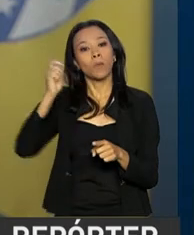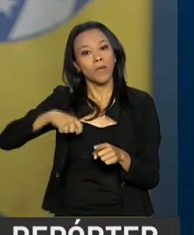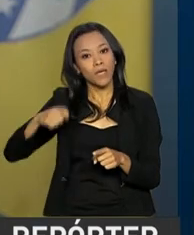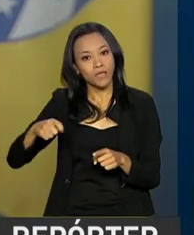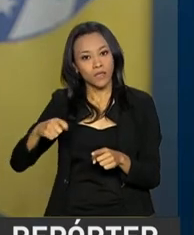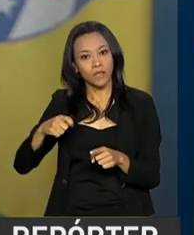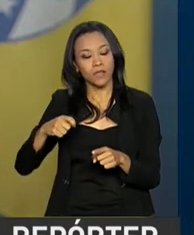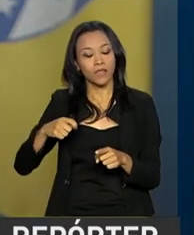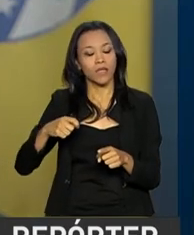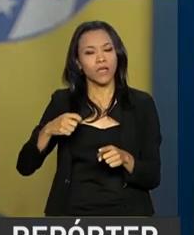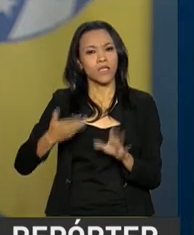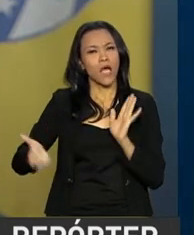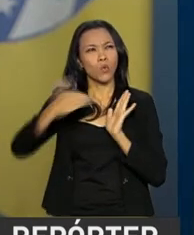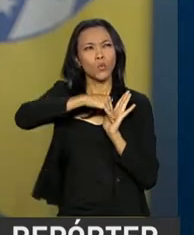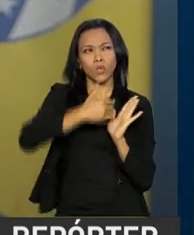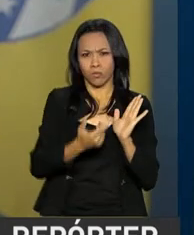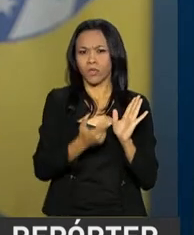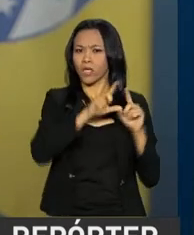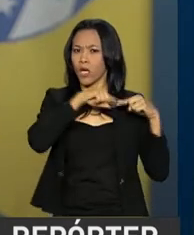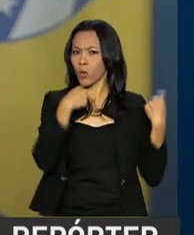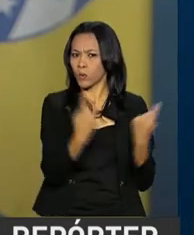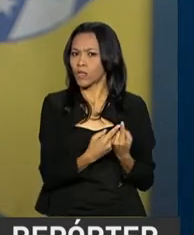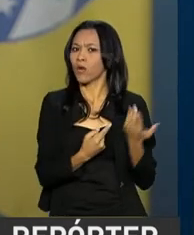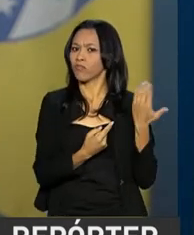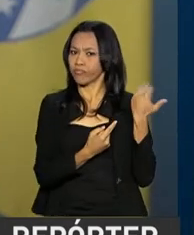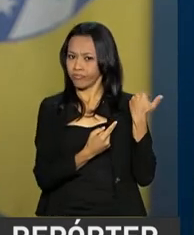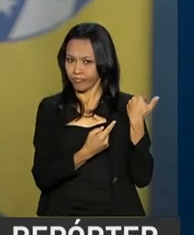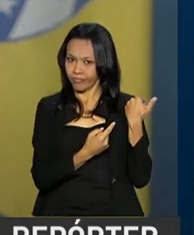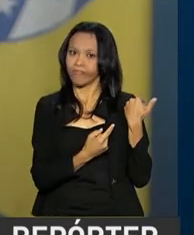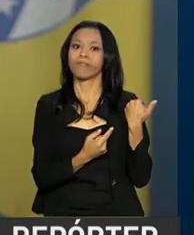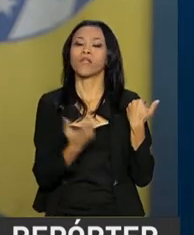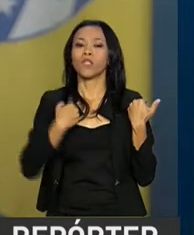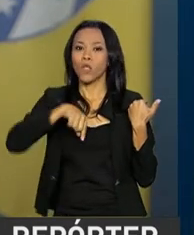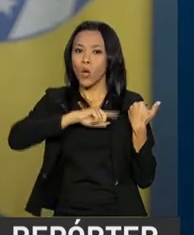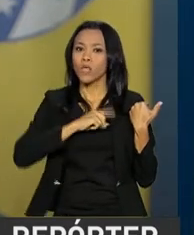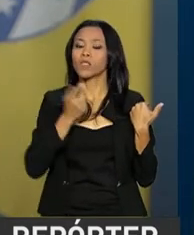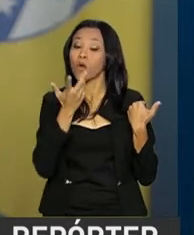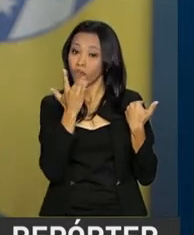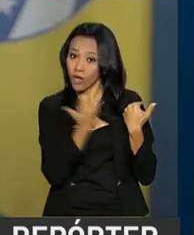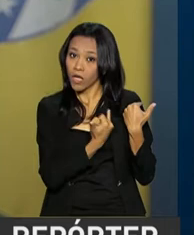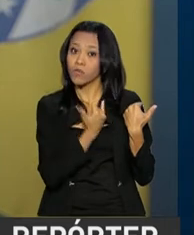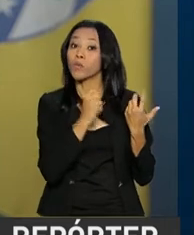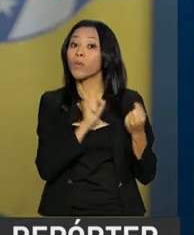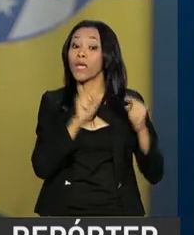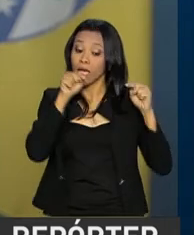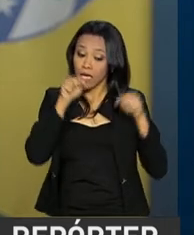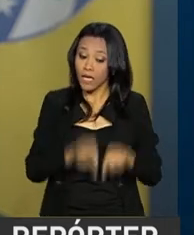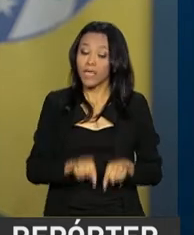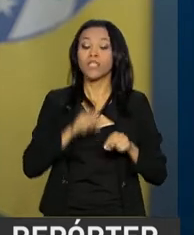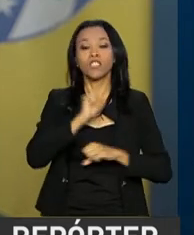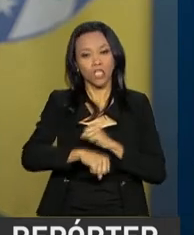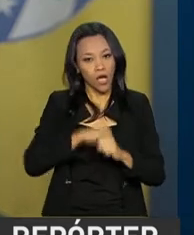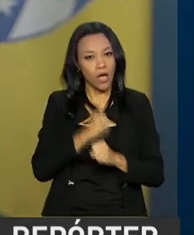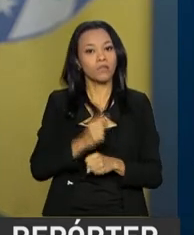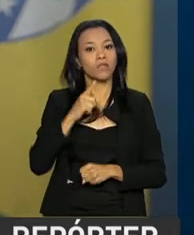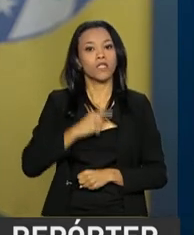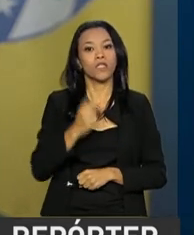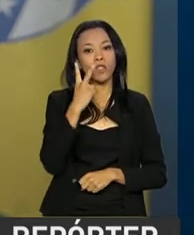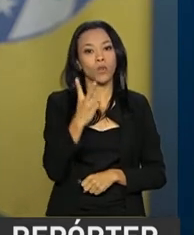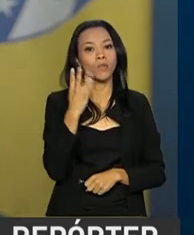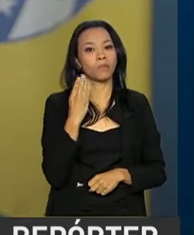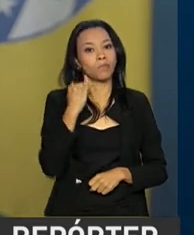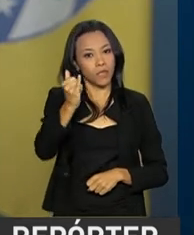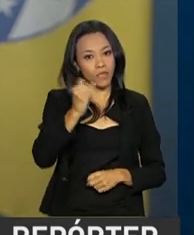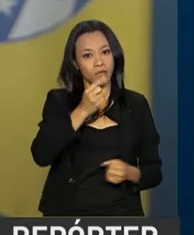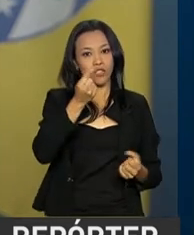e na última reunião que nós tivemos nós pudéssemos dizer olhe neste ano tem 2 bilhões para os